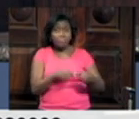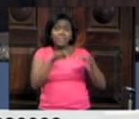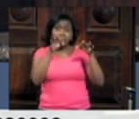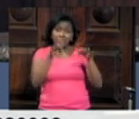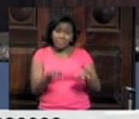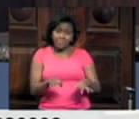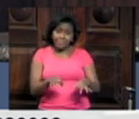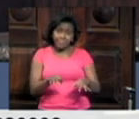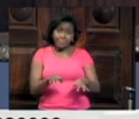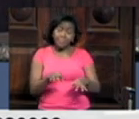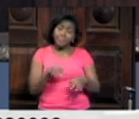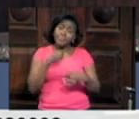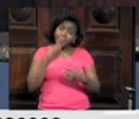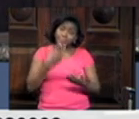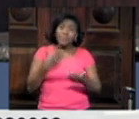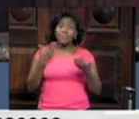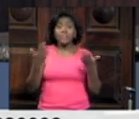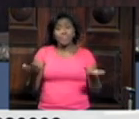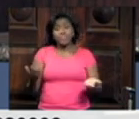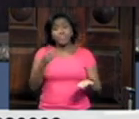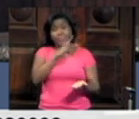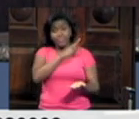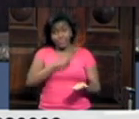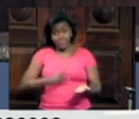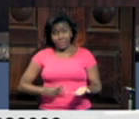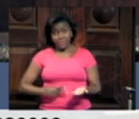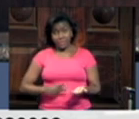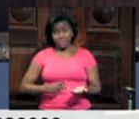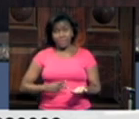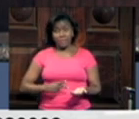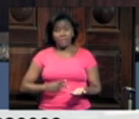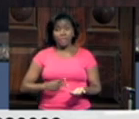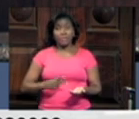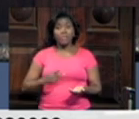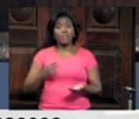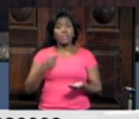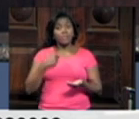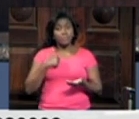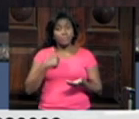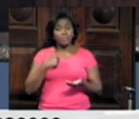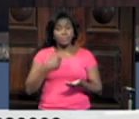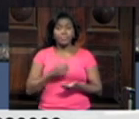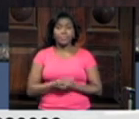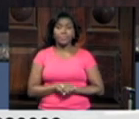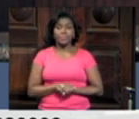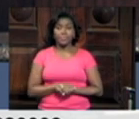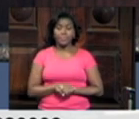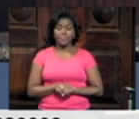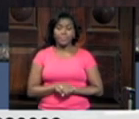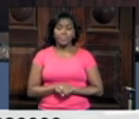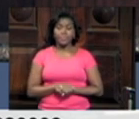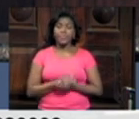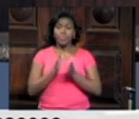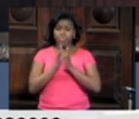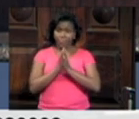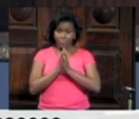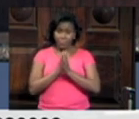Bom, então, senhor presidente, quer uma parte, deputada? Por